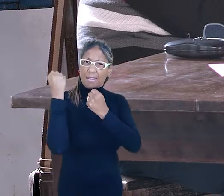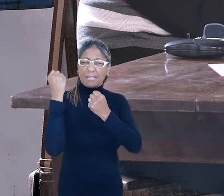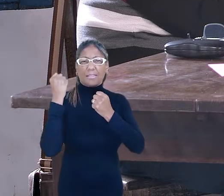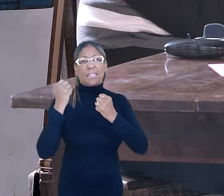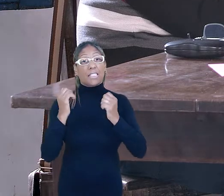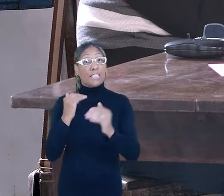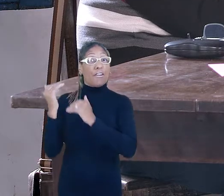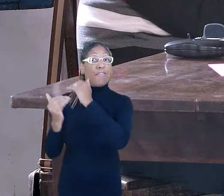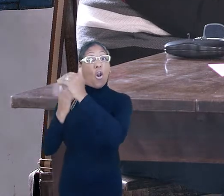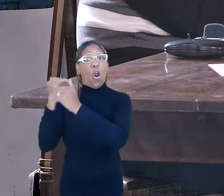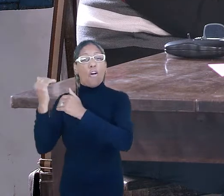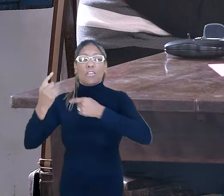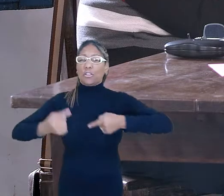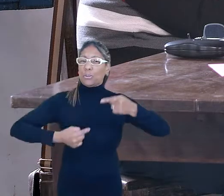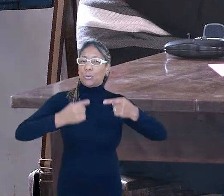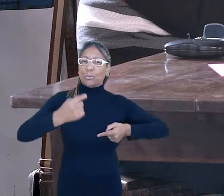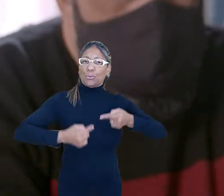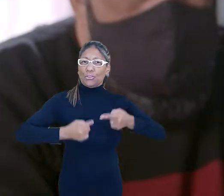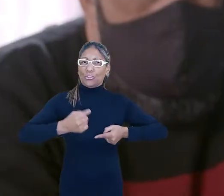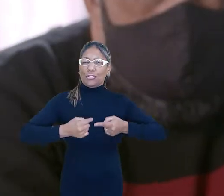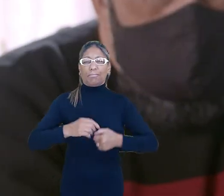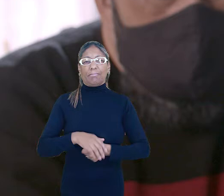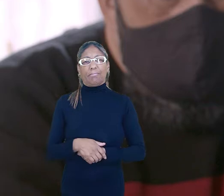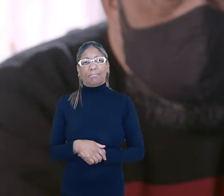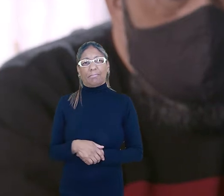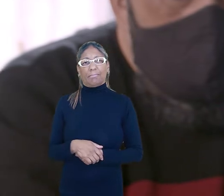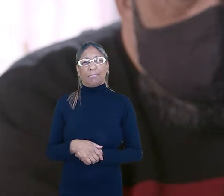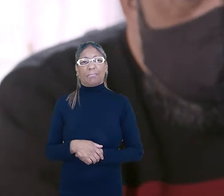Fortalece, desenvolve, discute,